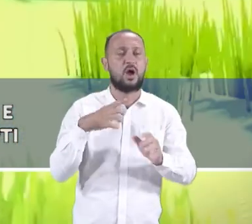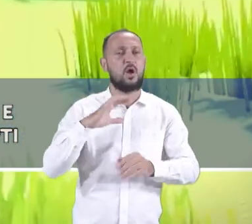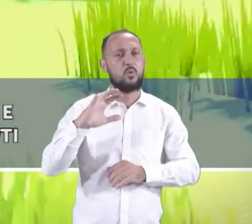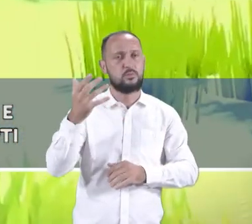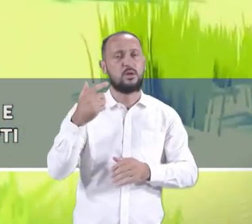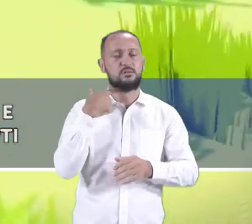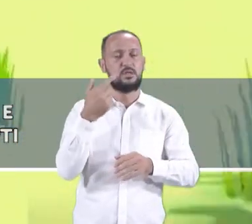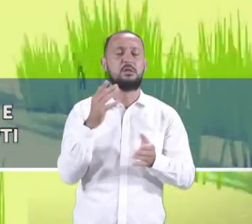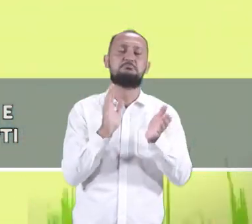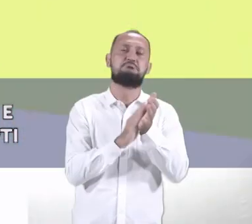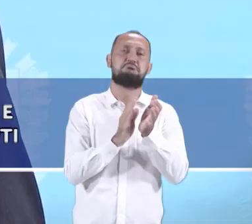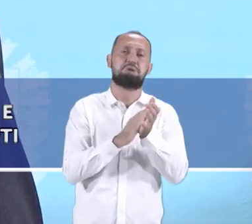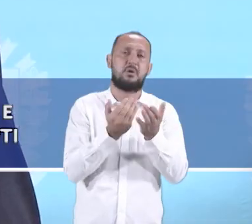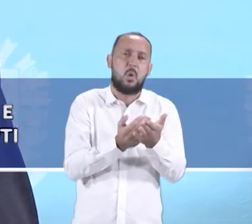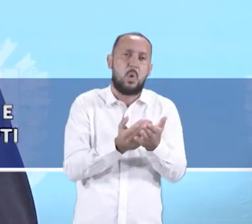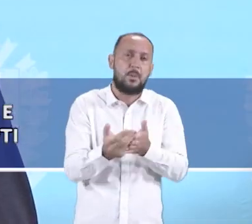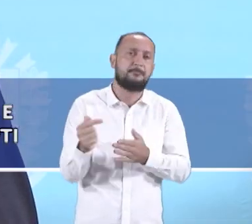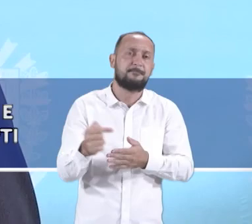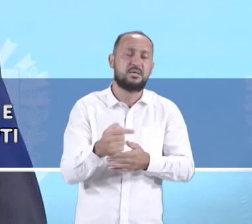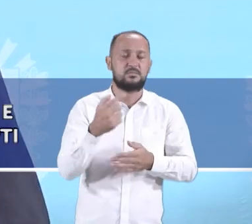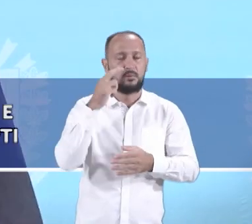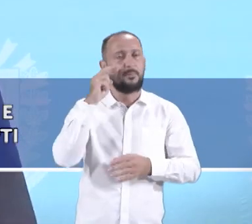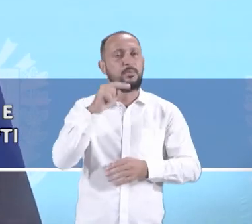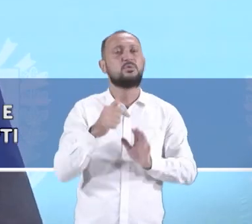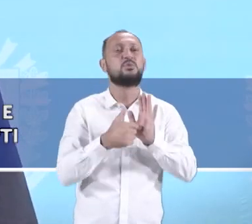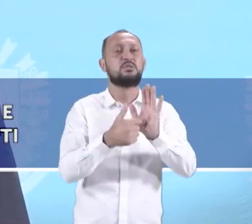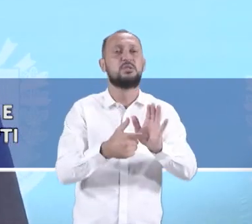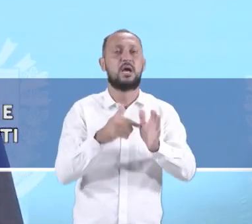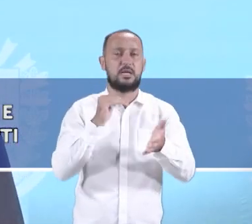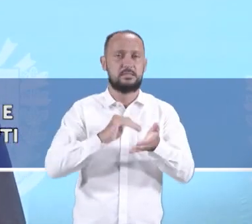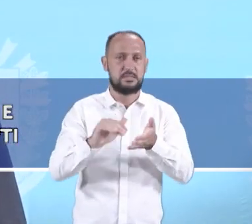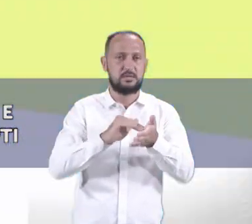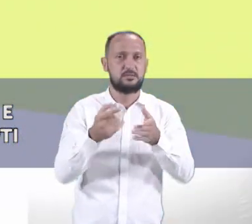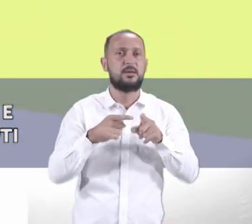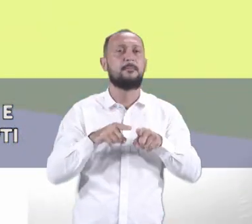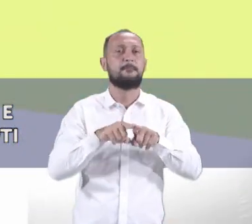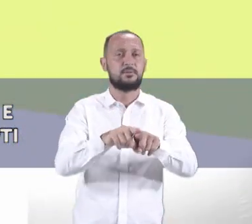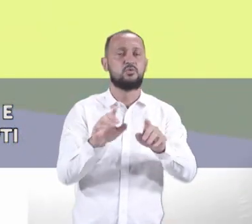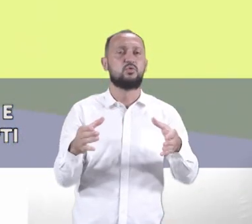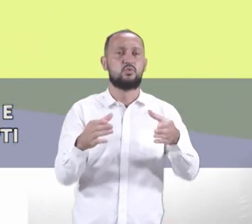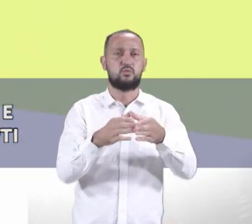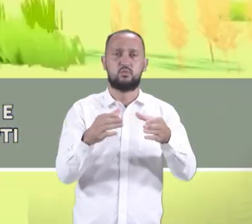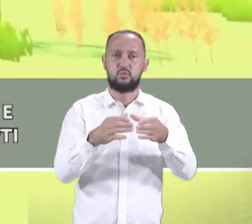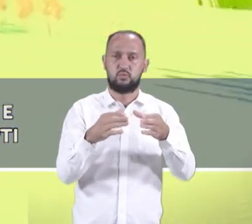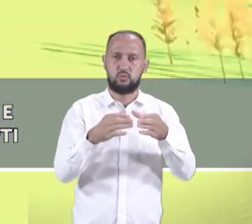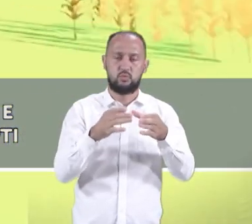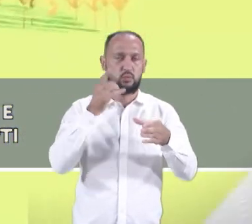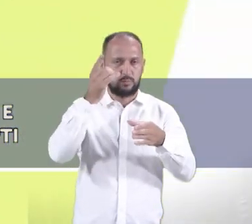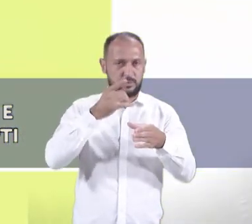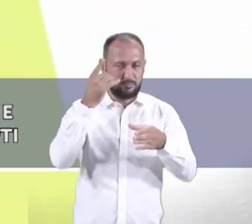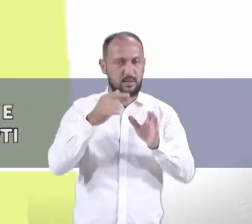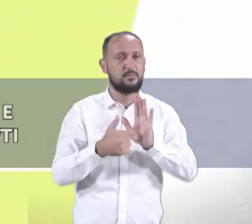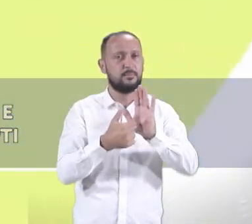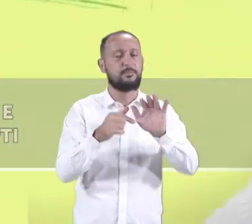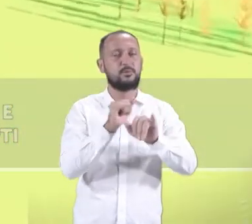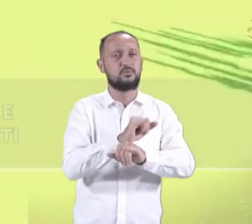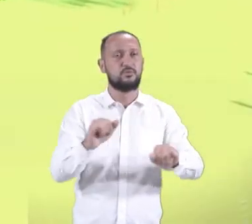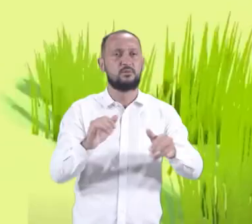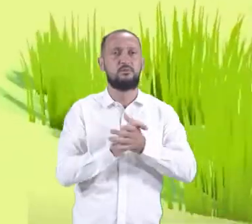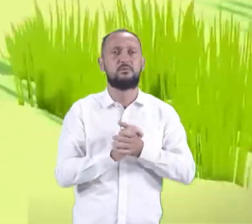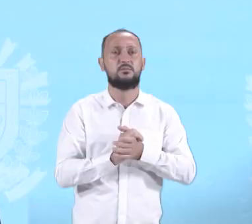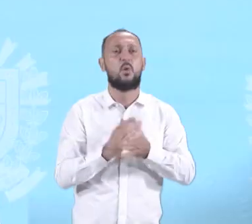é realidade. Ele elogiou a iniciativa e enfatizou que a Secretaria será parceira da frente na divulgação do